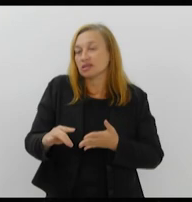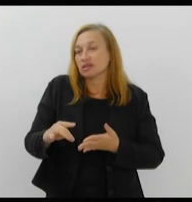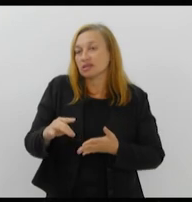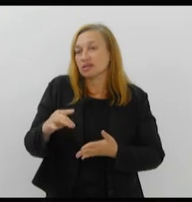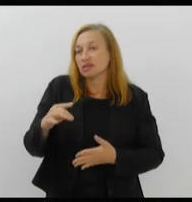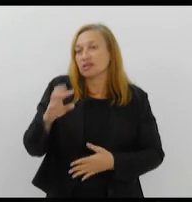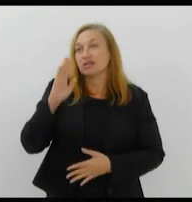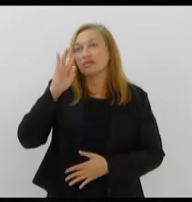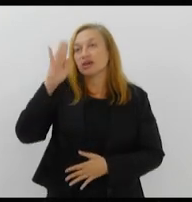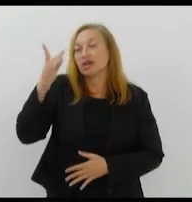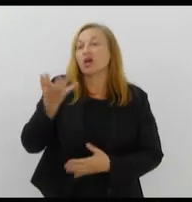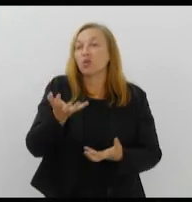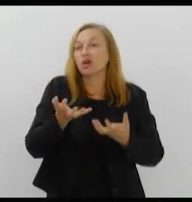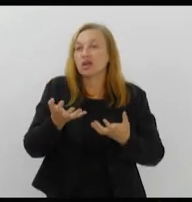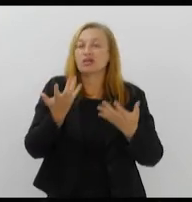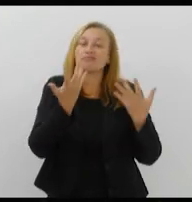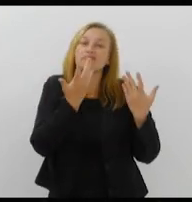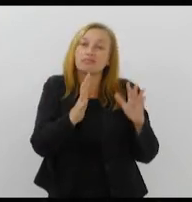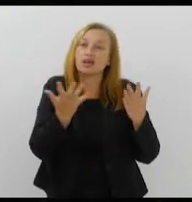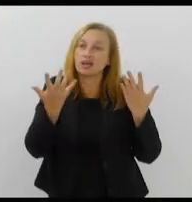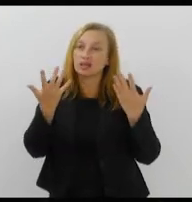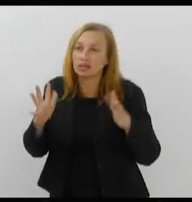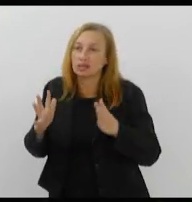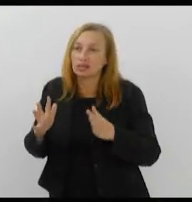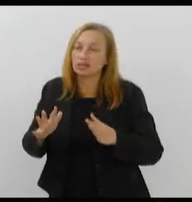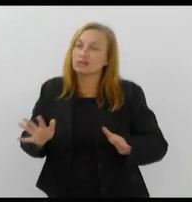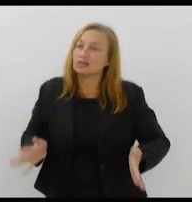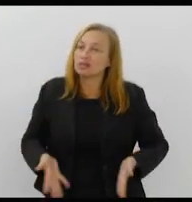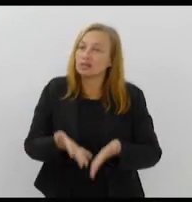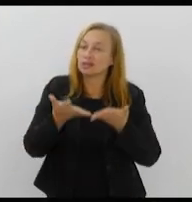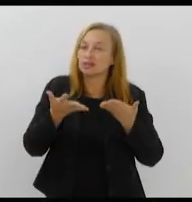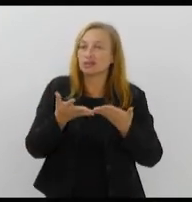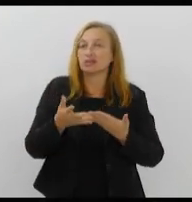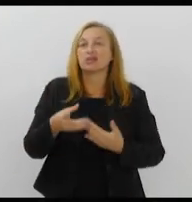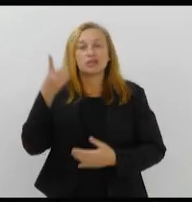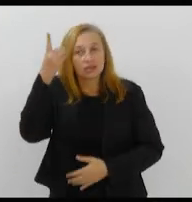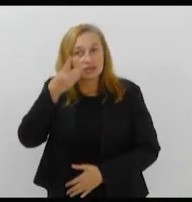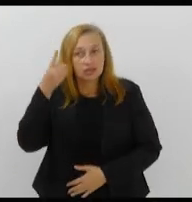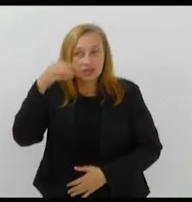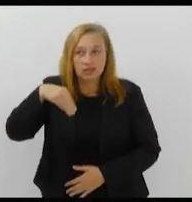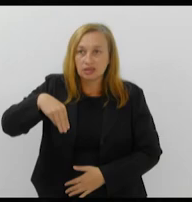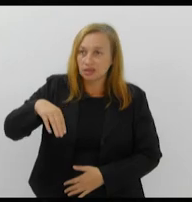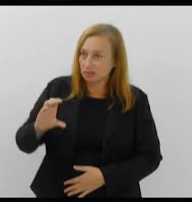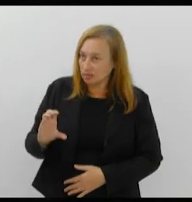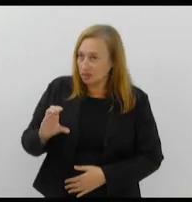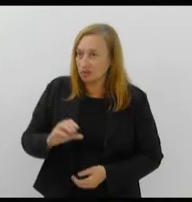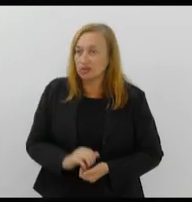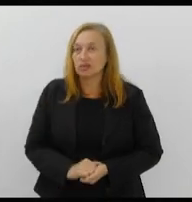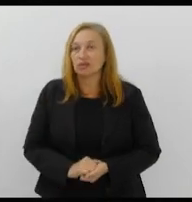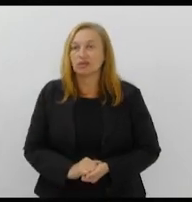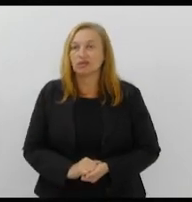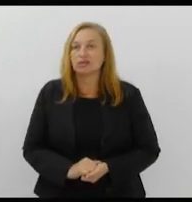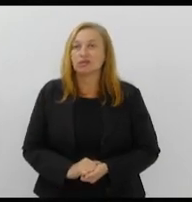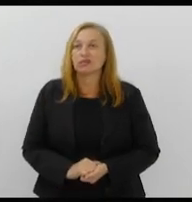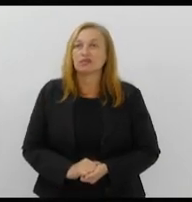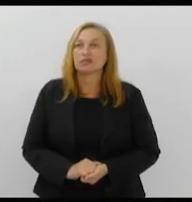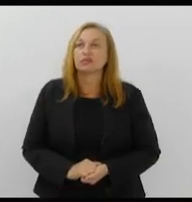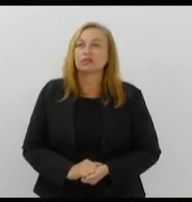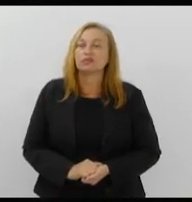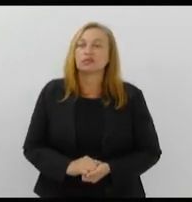Então, eu queria muito saudar a iniciativa do deputado Carlos Mink. É uma